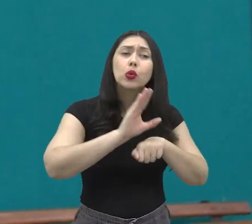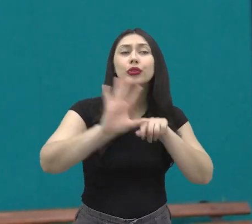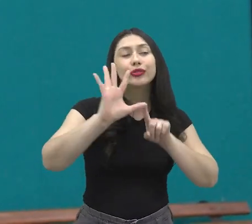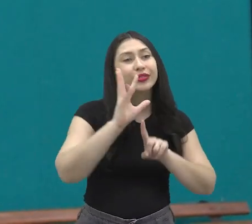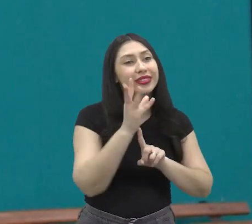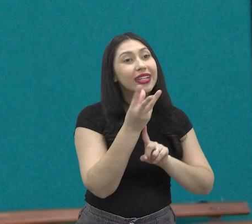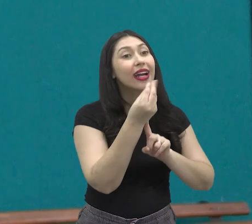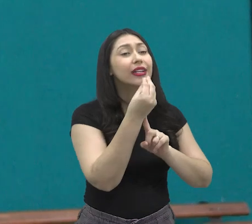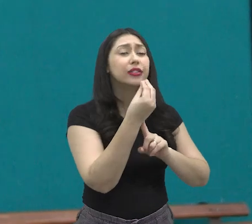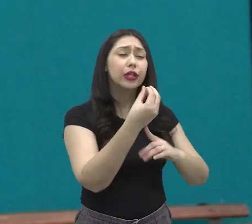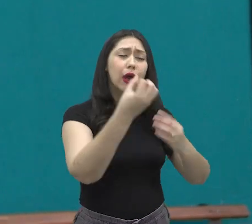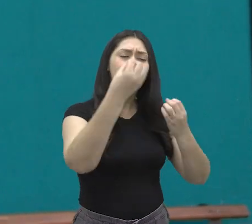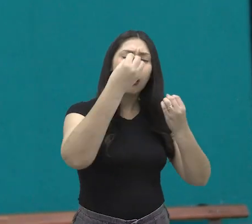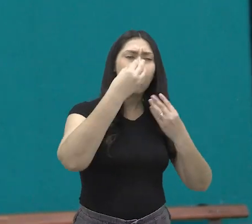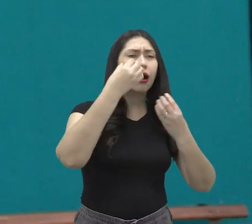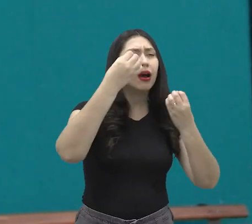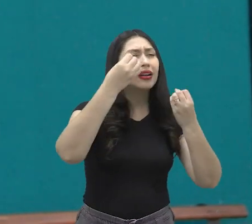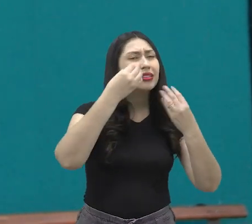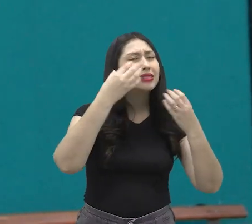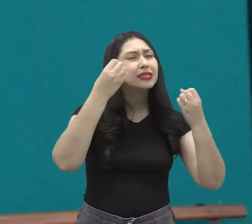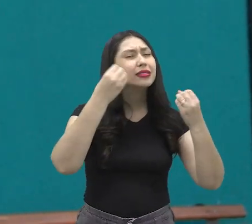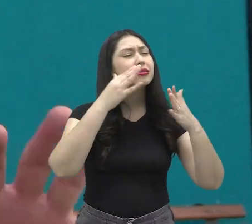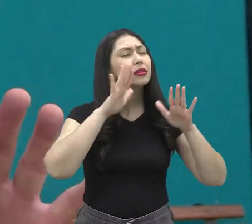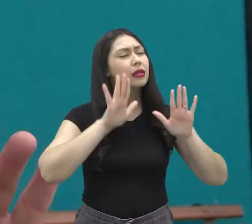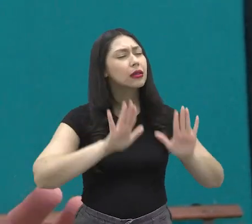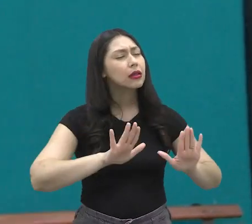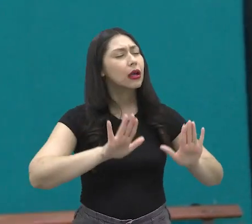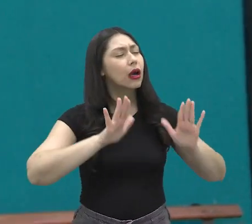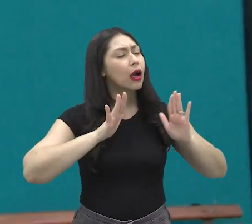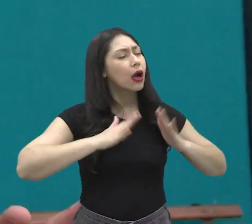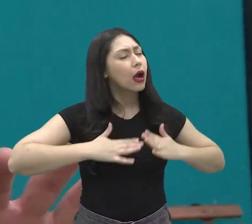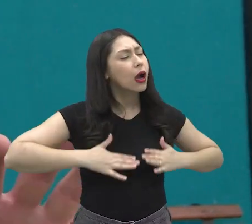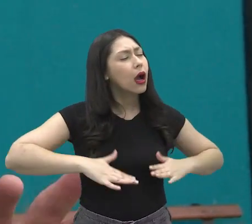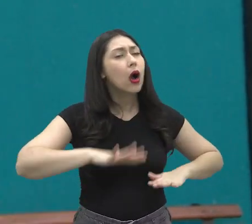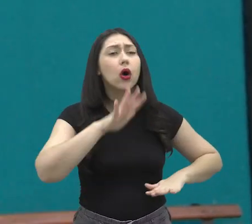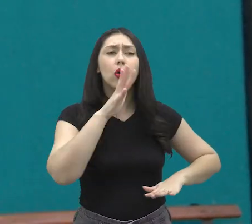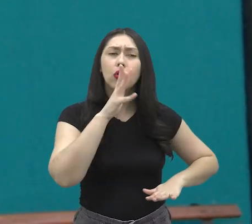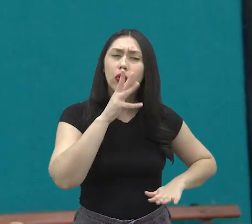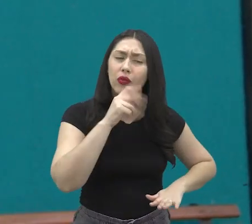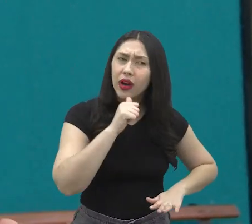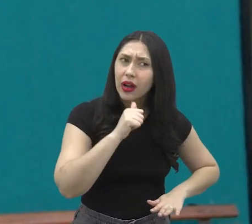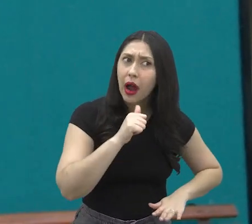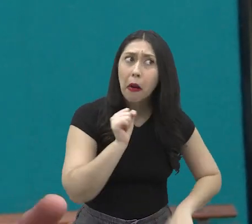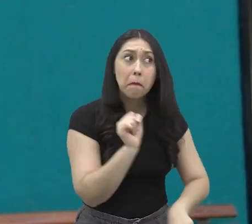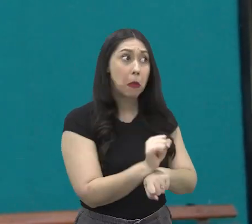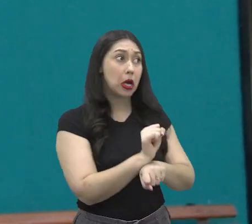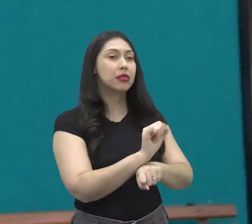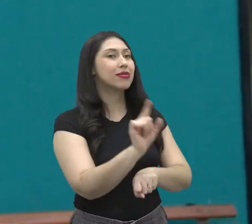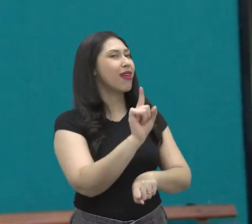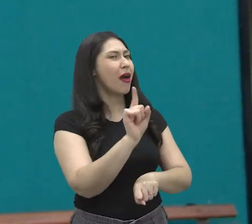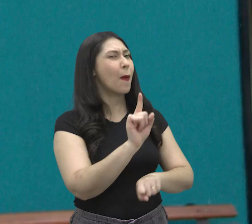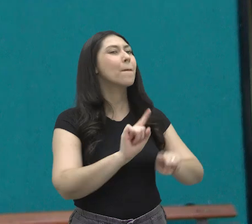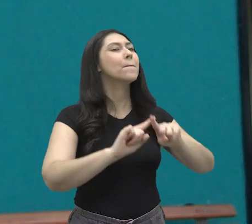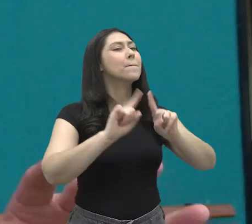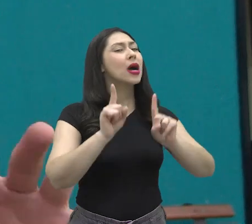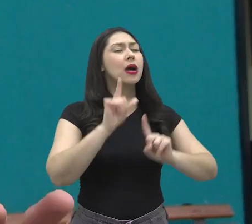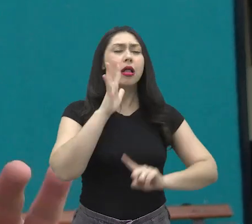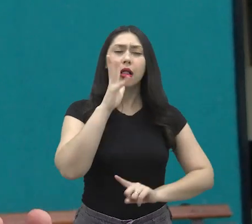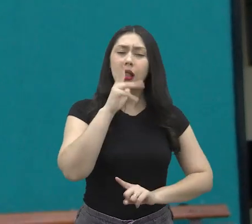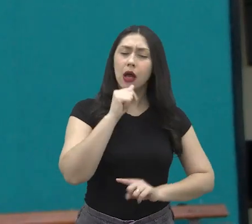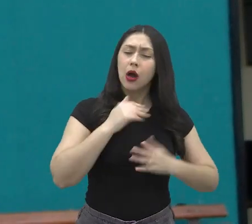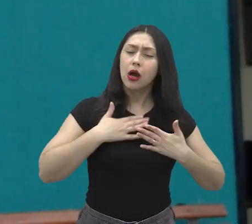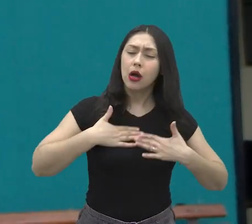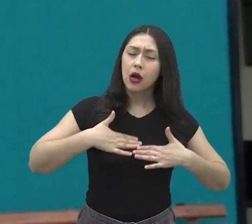em arte, ele ensina a pessoa a ficar um pouquinho mais lenta, né? Não lenta parada, né? Mas